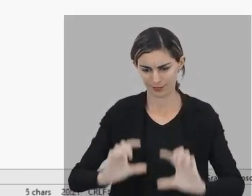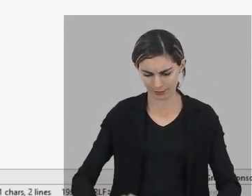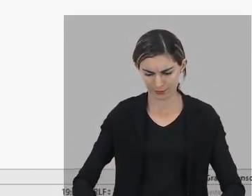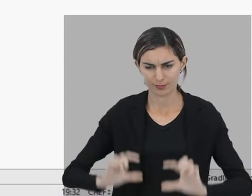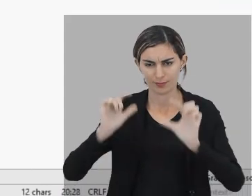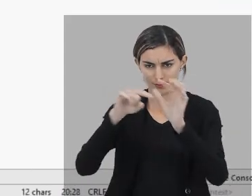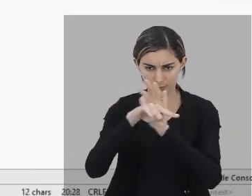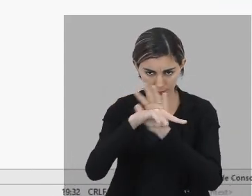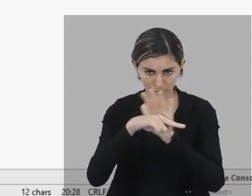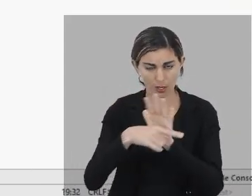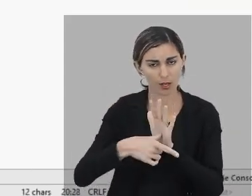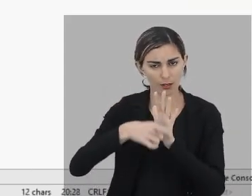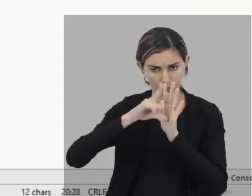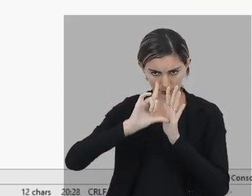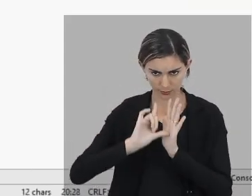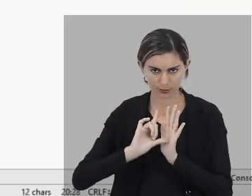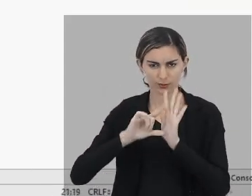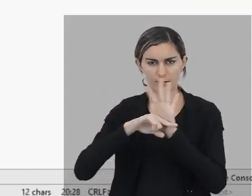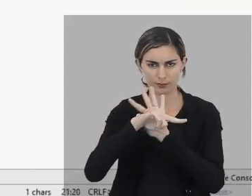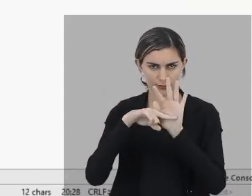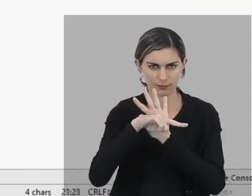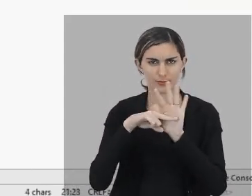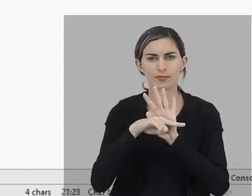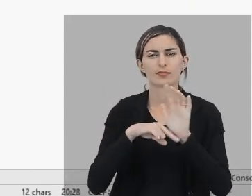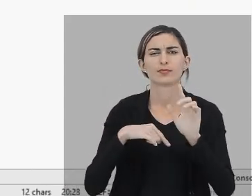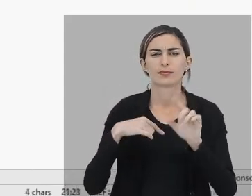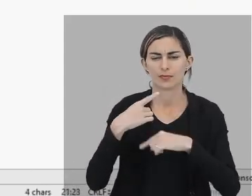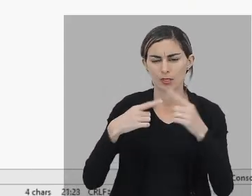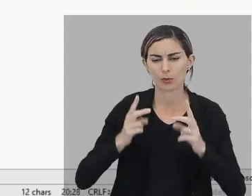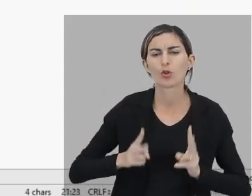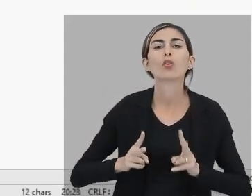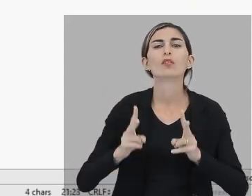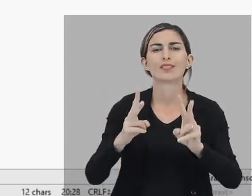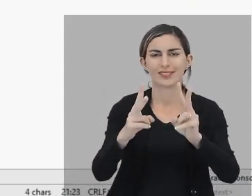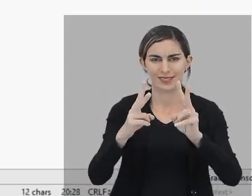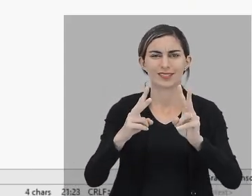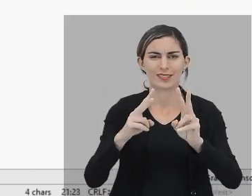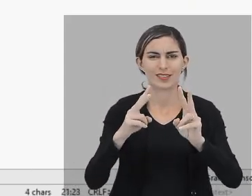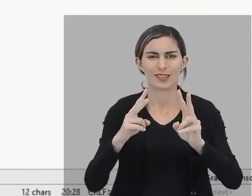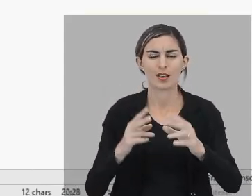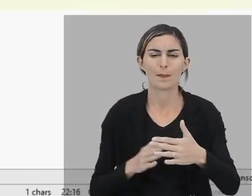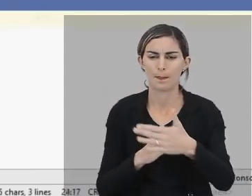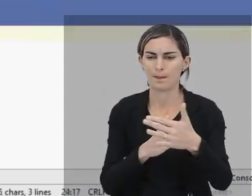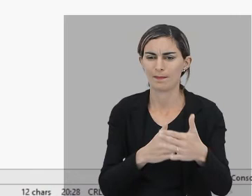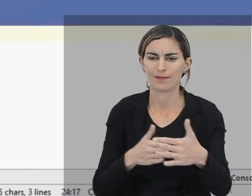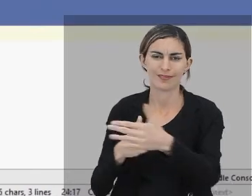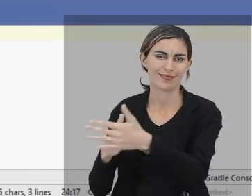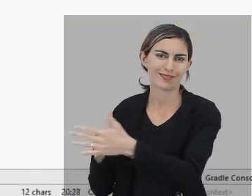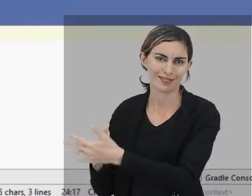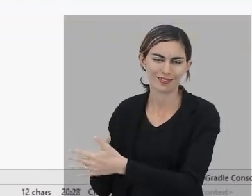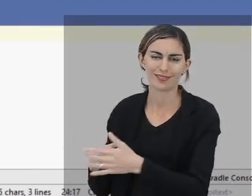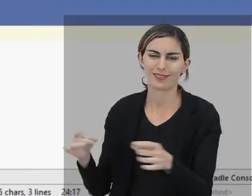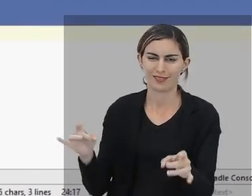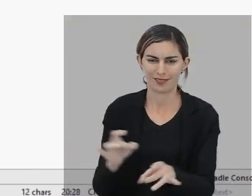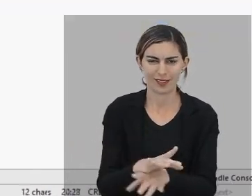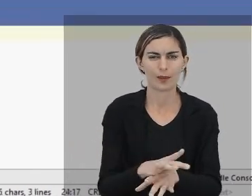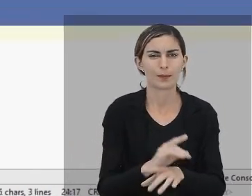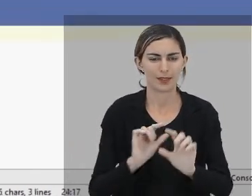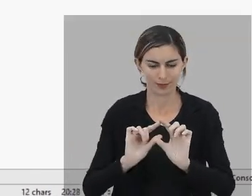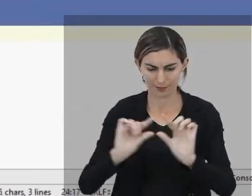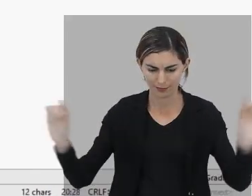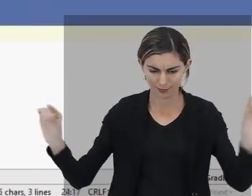vai fazer essa verificação antes e vai continuar impedindo a execução